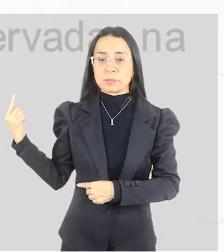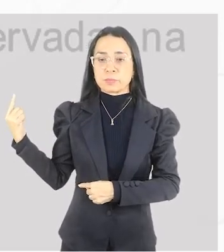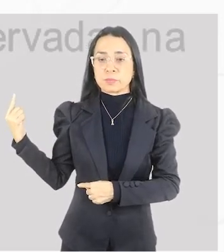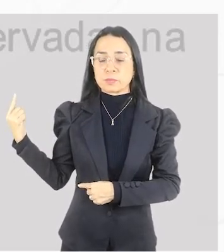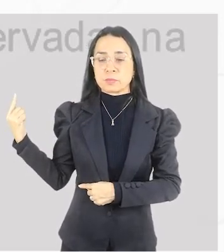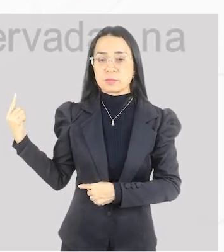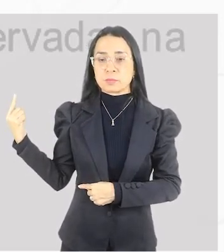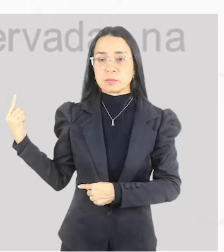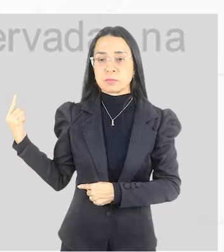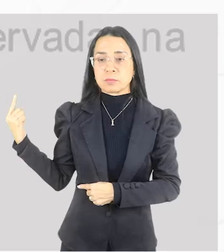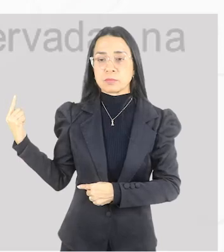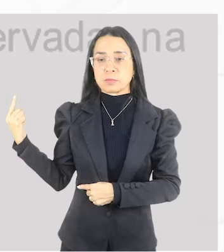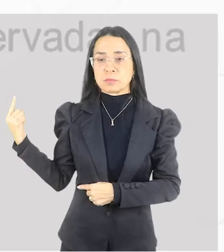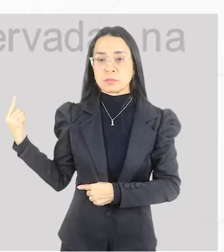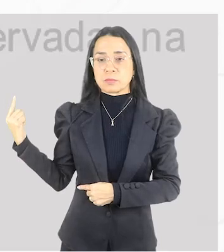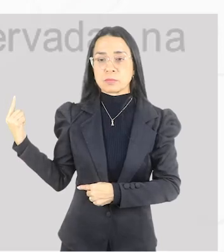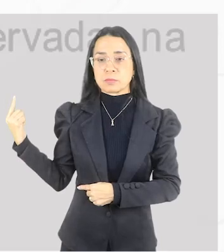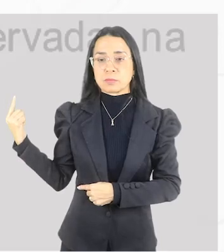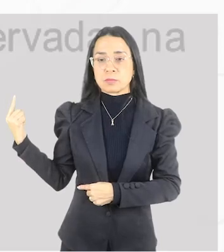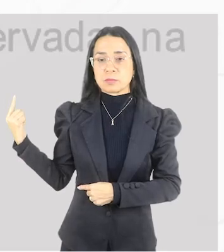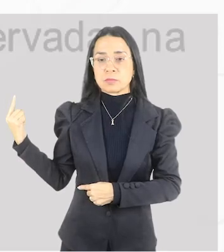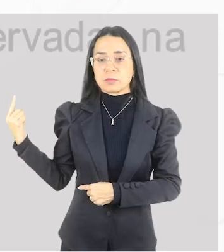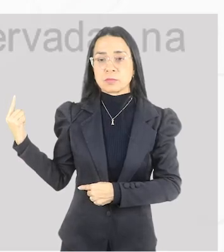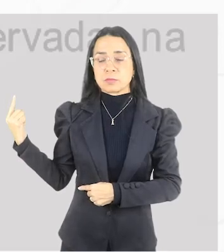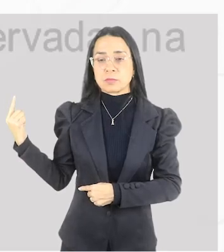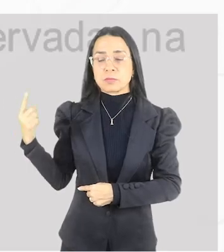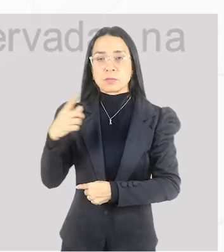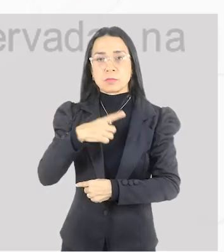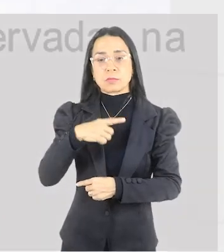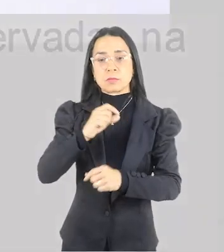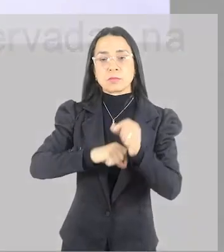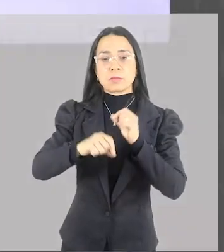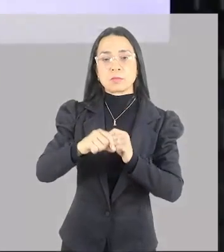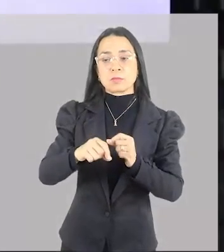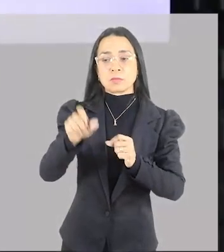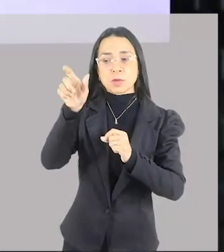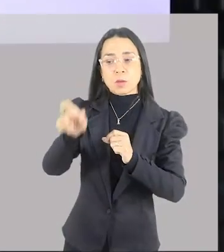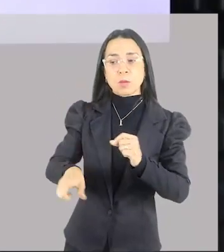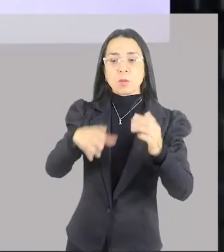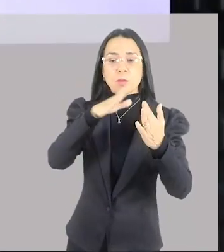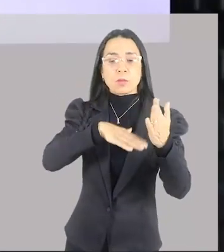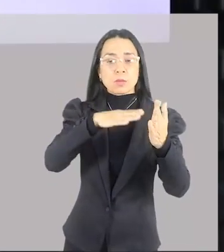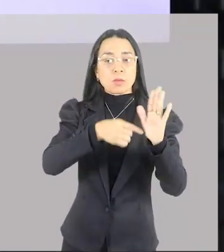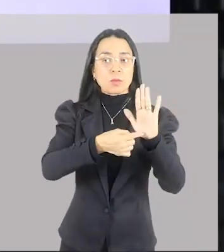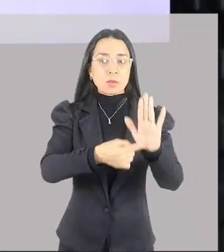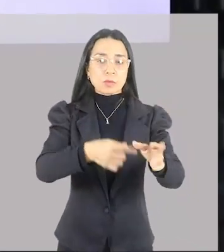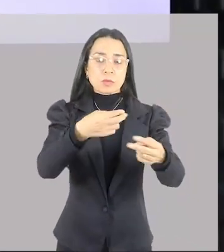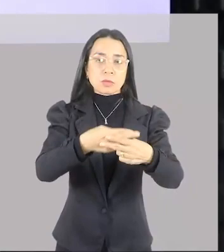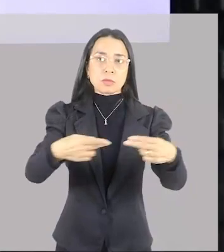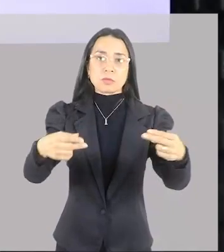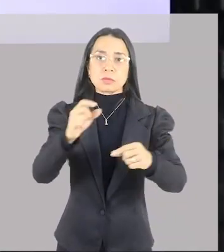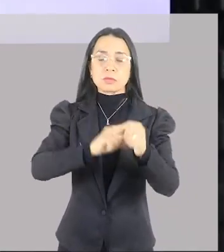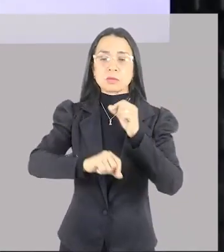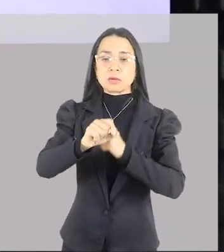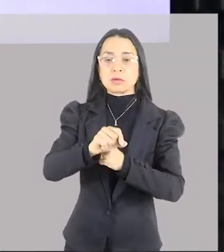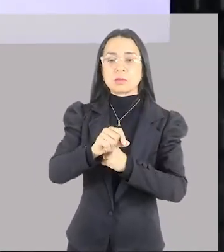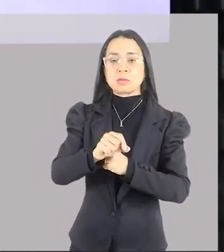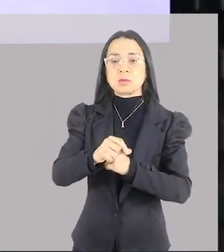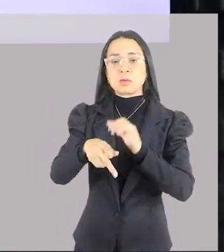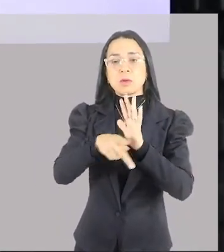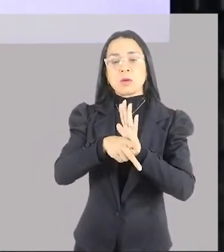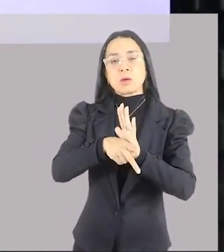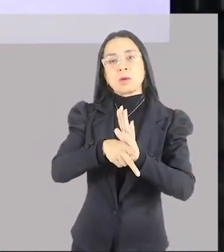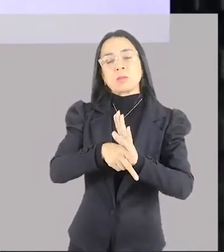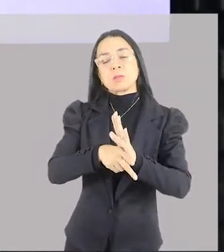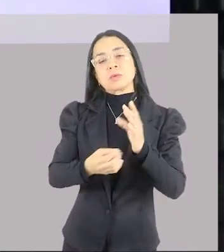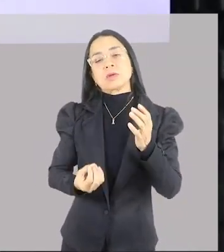vanguarda em suas produções. Então, nós temos aqui o pintor trazendo esses elementos, né, nas suas